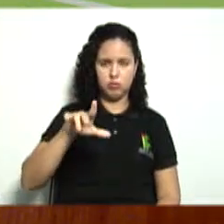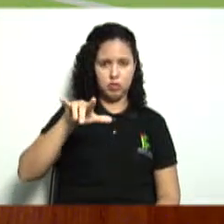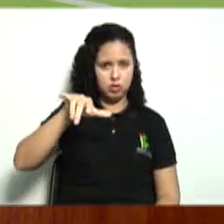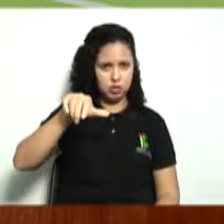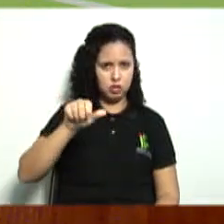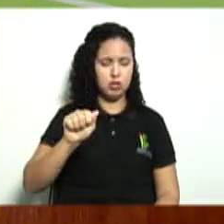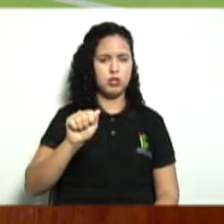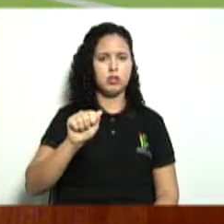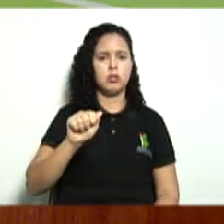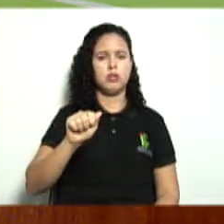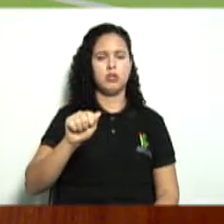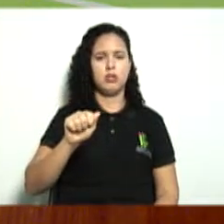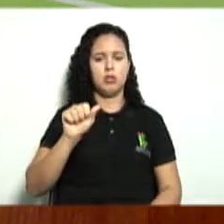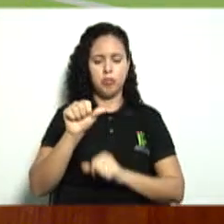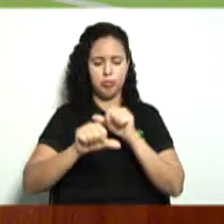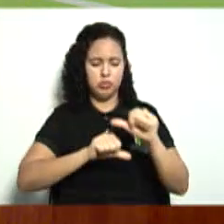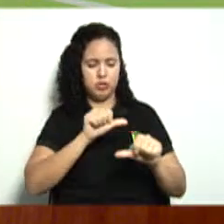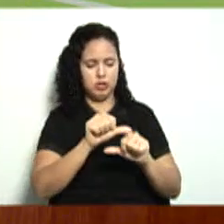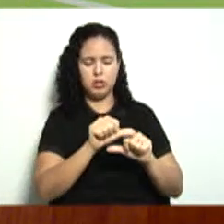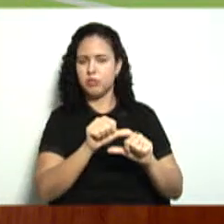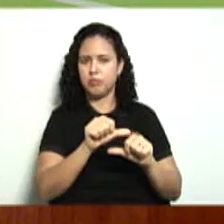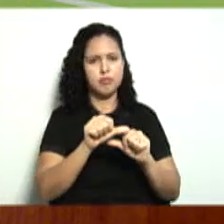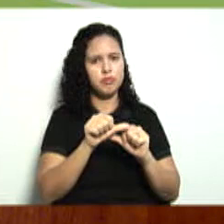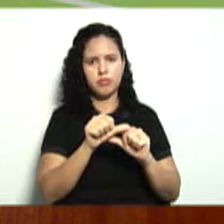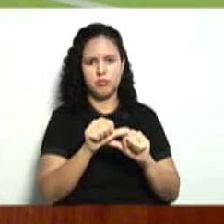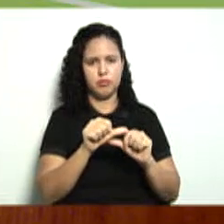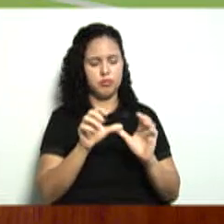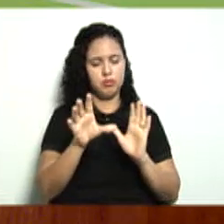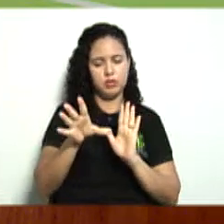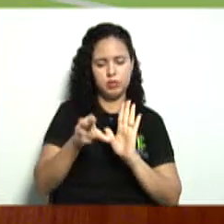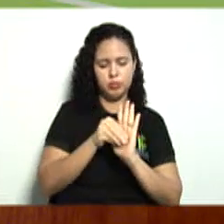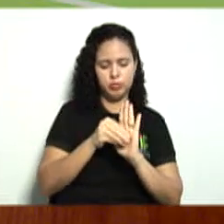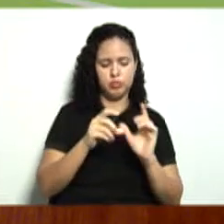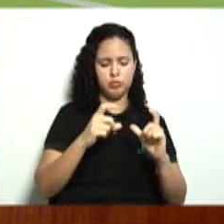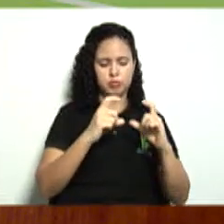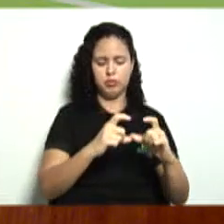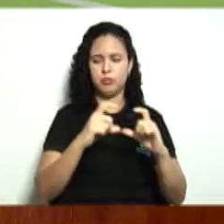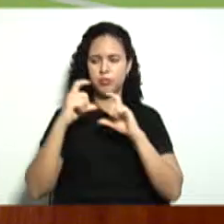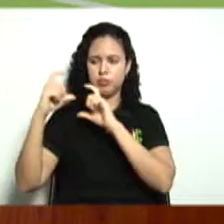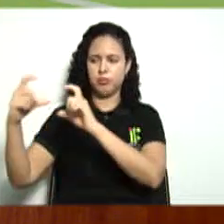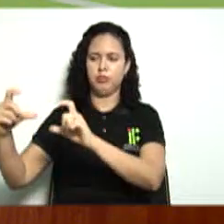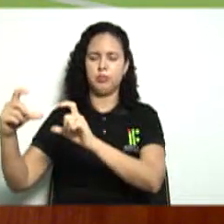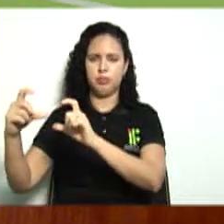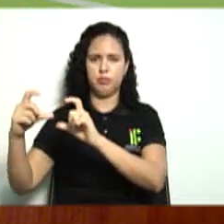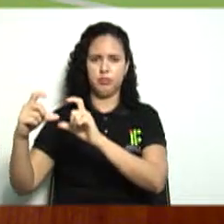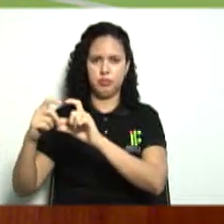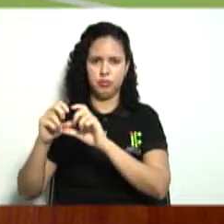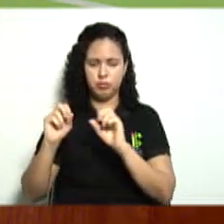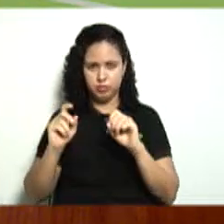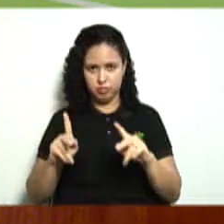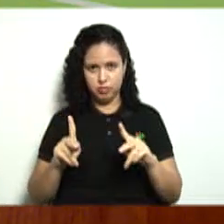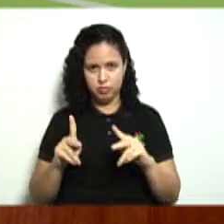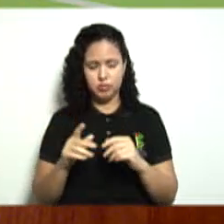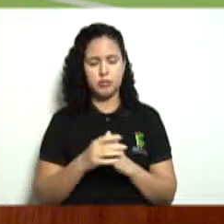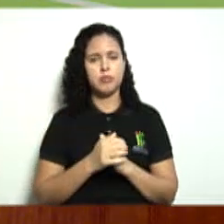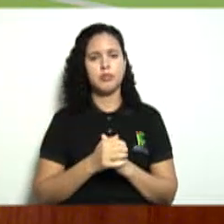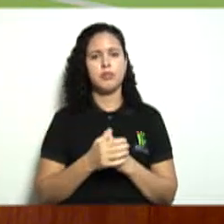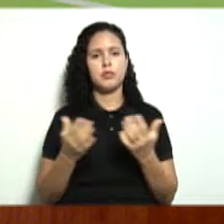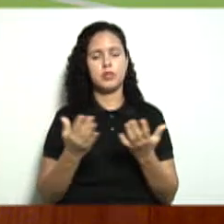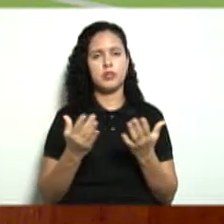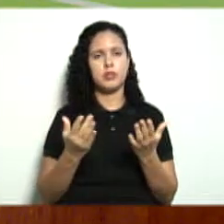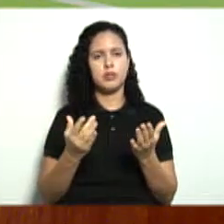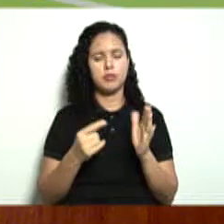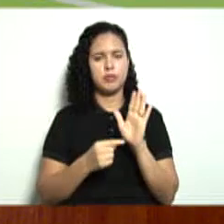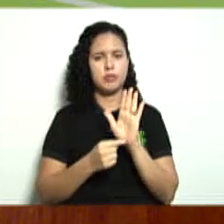movimentação na fórmula, aquilo que está dentro da célula, tá bom? Só estou mudando a posição dela ali na minha pasta. O professor Luiz vai demonstrar isso